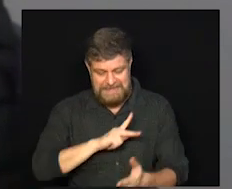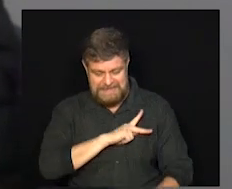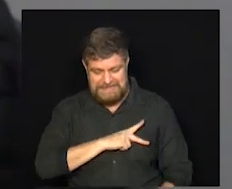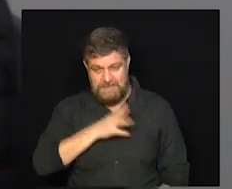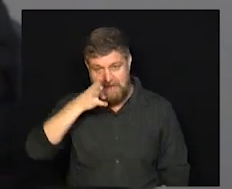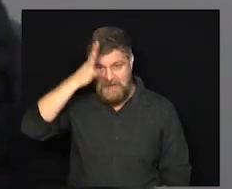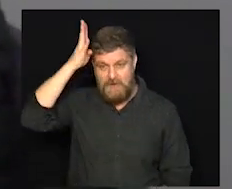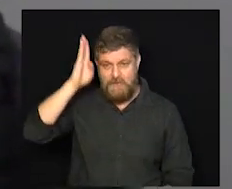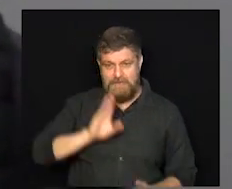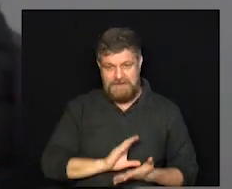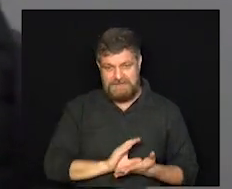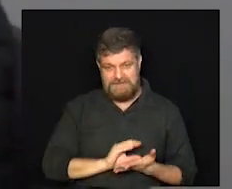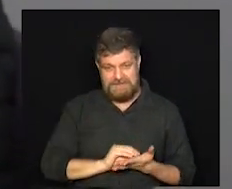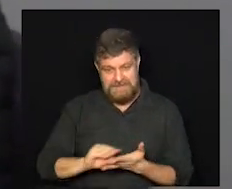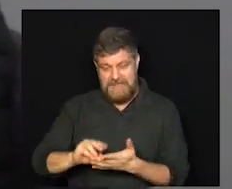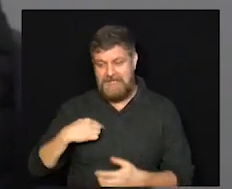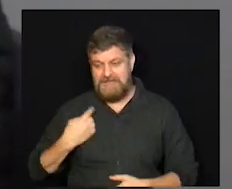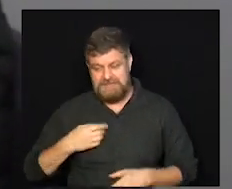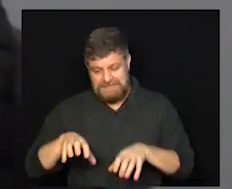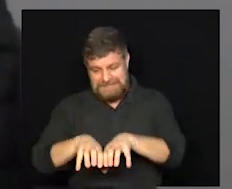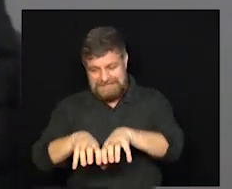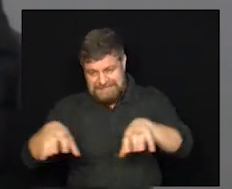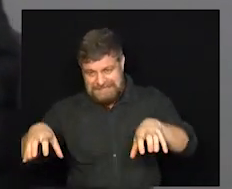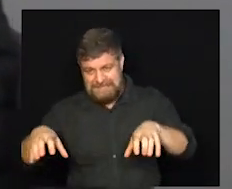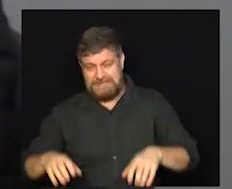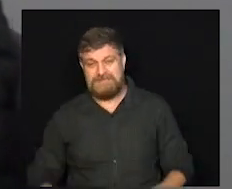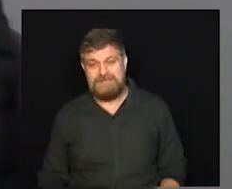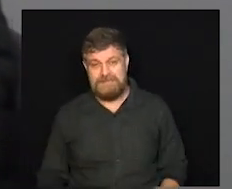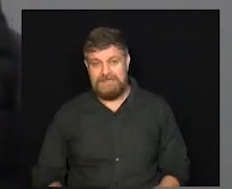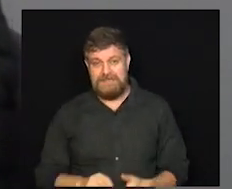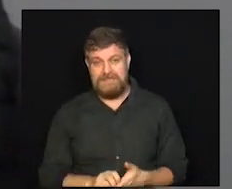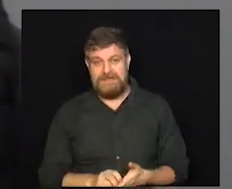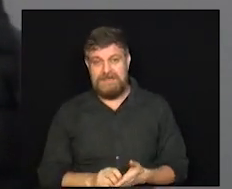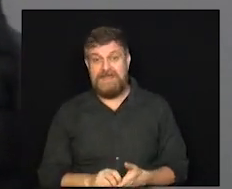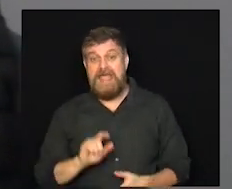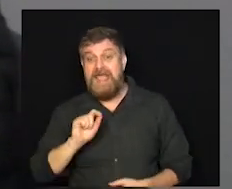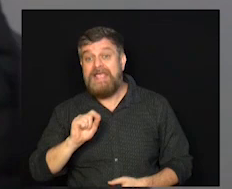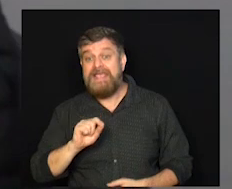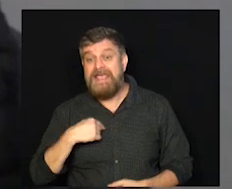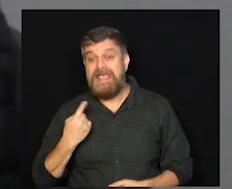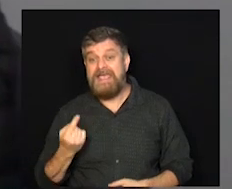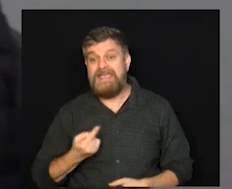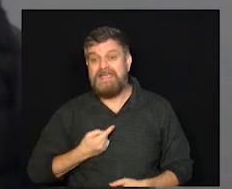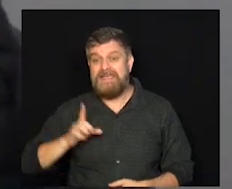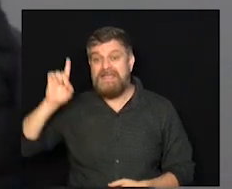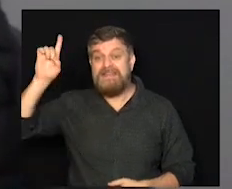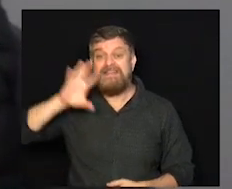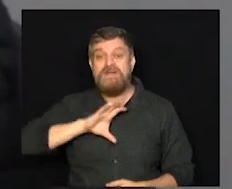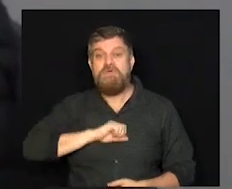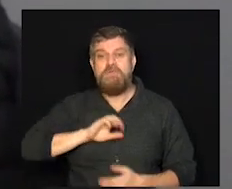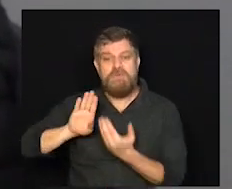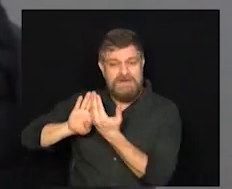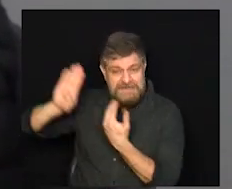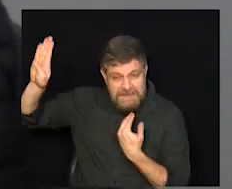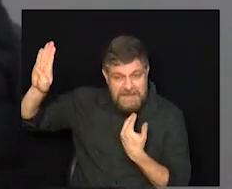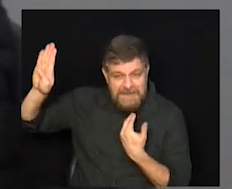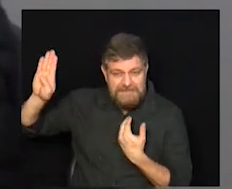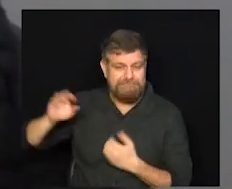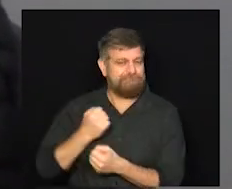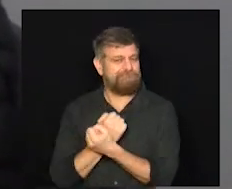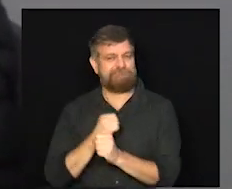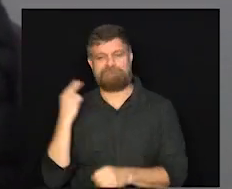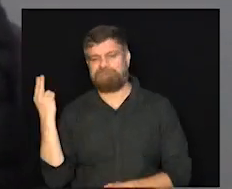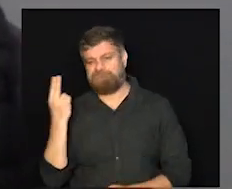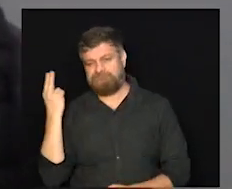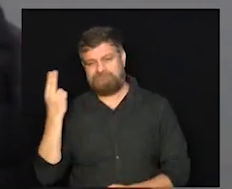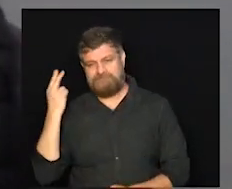que a gente fique querendo se separar, Romanos 8 diz assim, mas quem nos separará do amor de Cristo? Então eu acho que é isso que